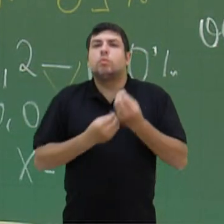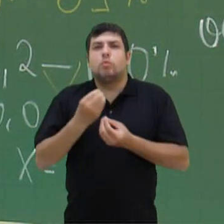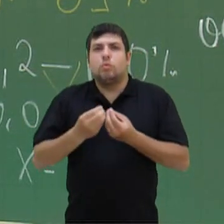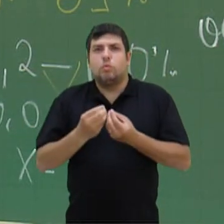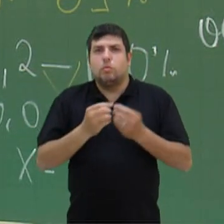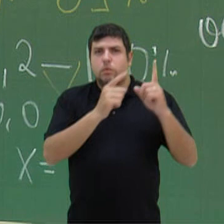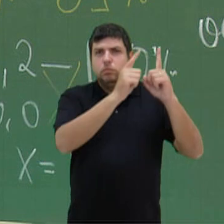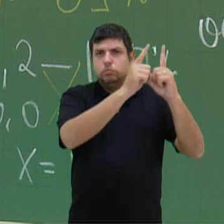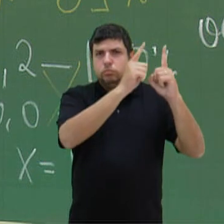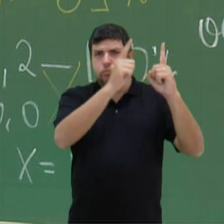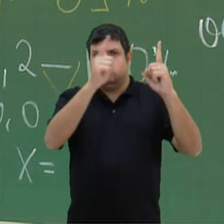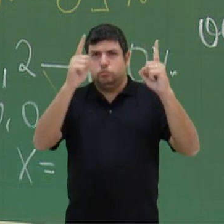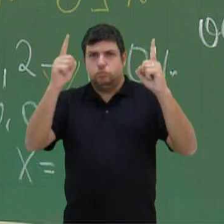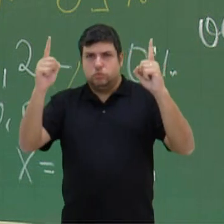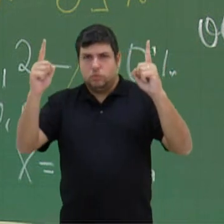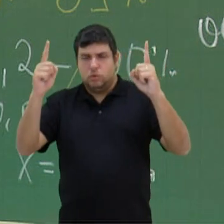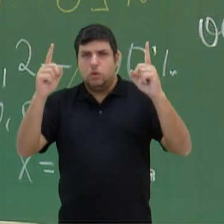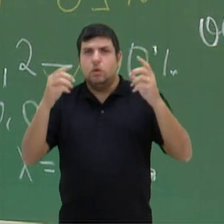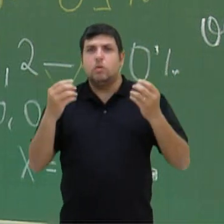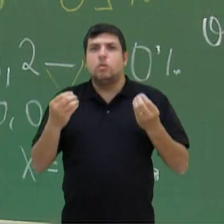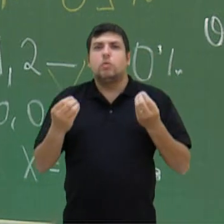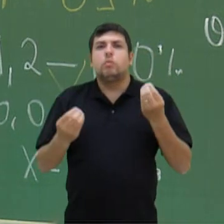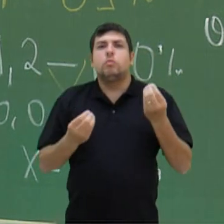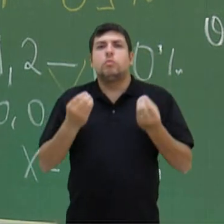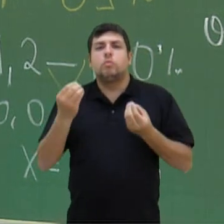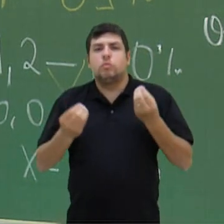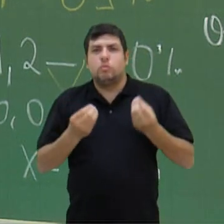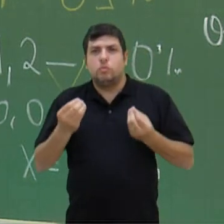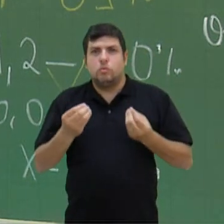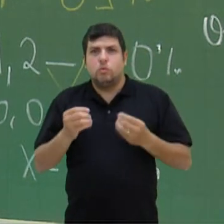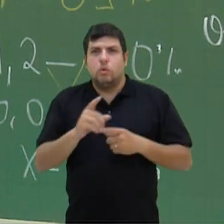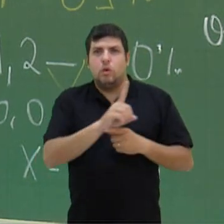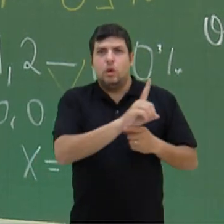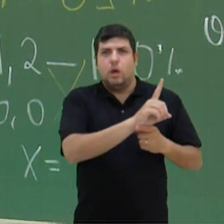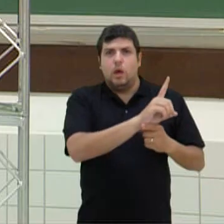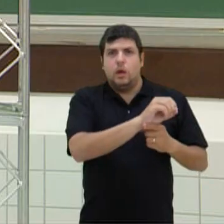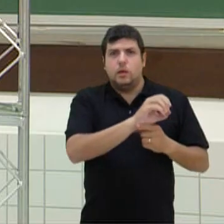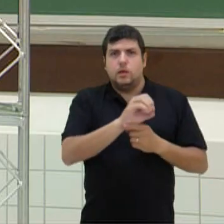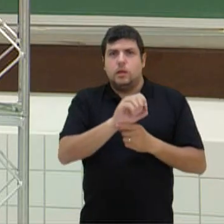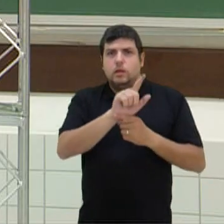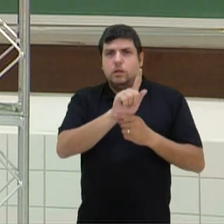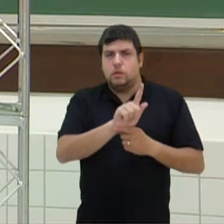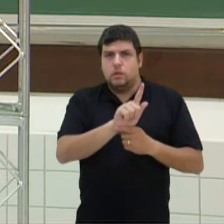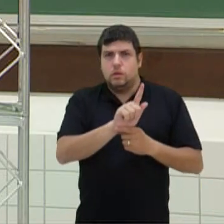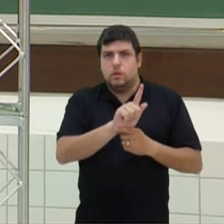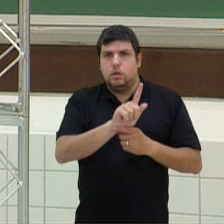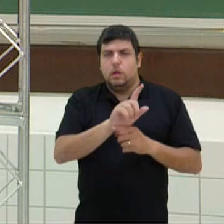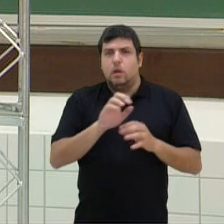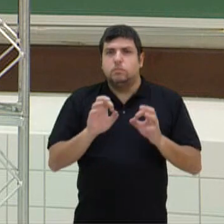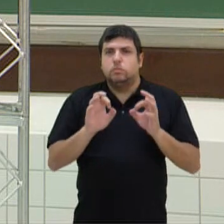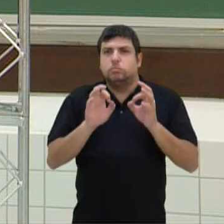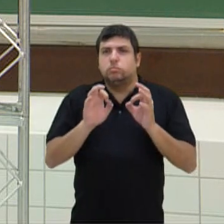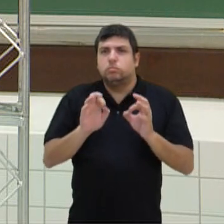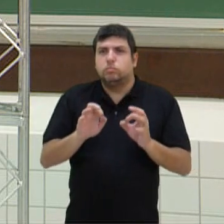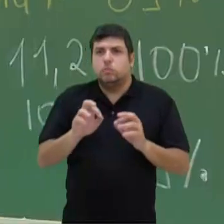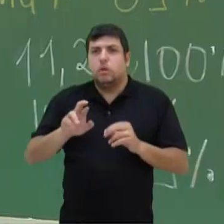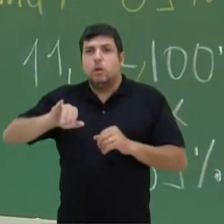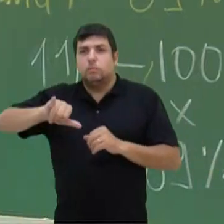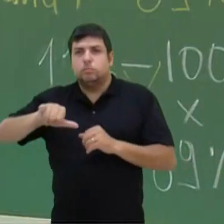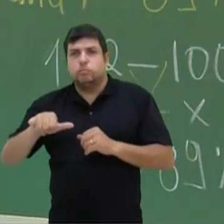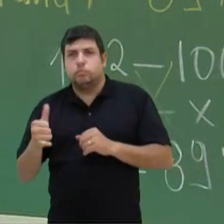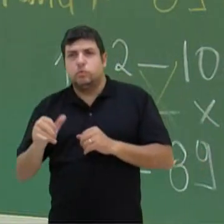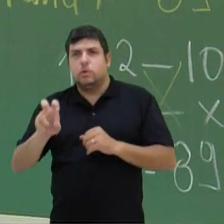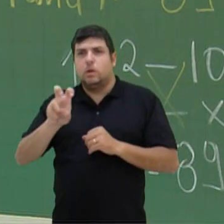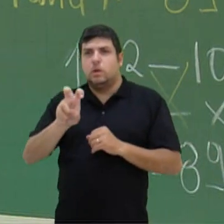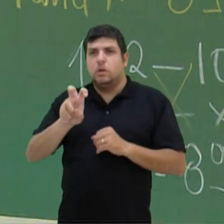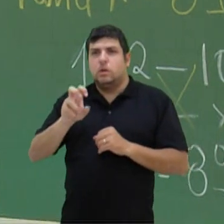100 gramas, né, de carbonato de cálcio vão render 56 gramas de óxido de cálcio,